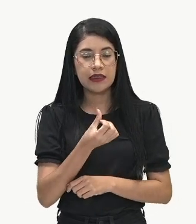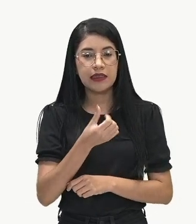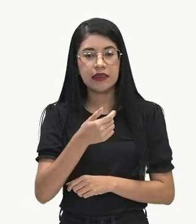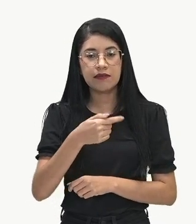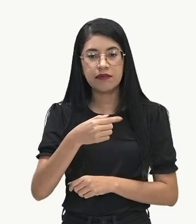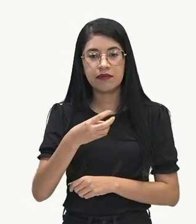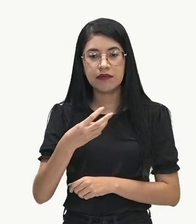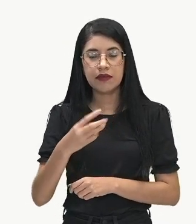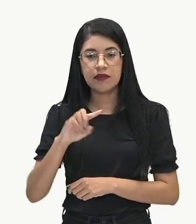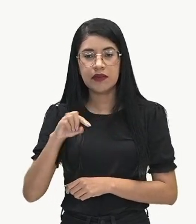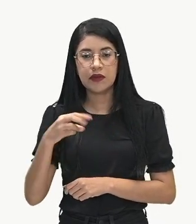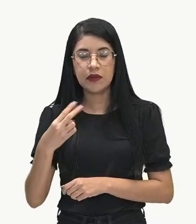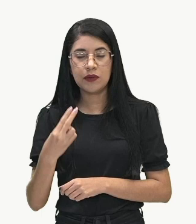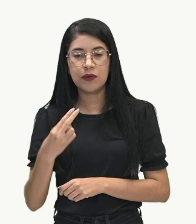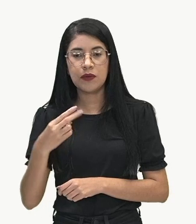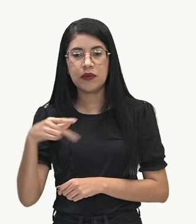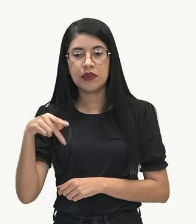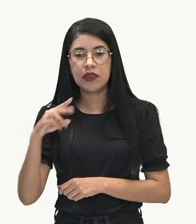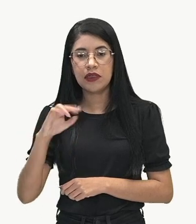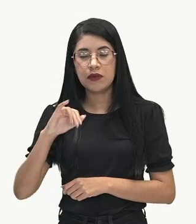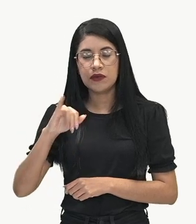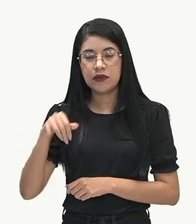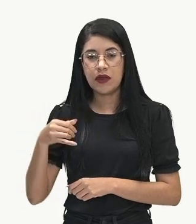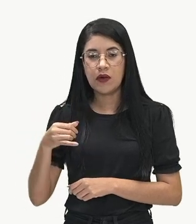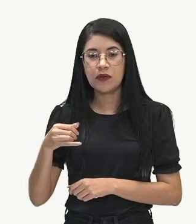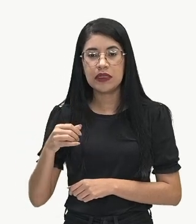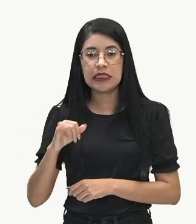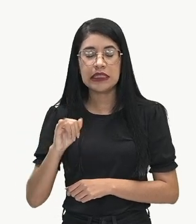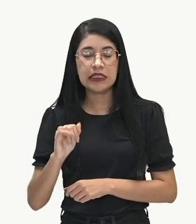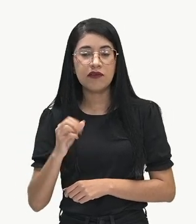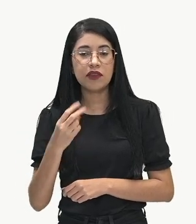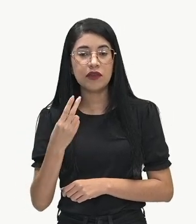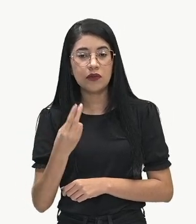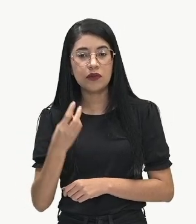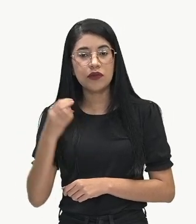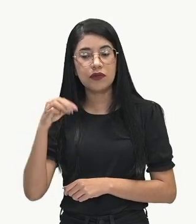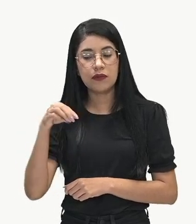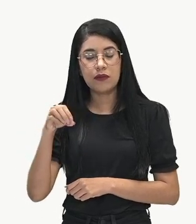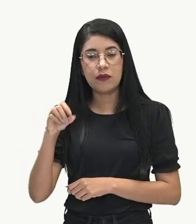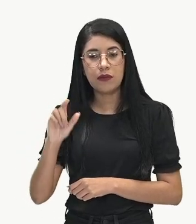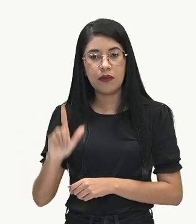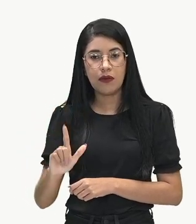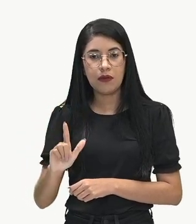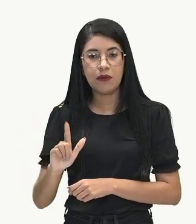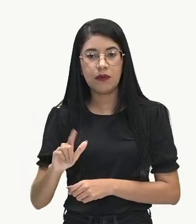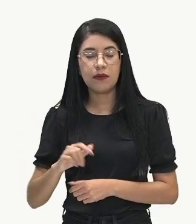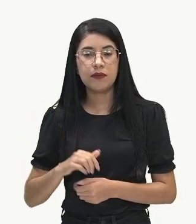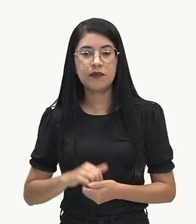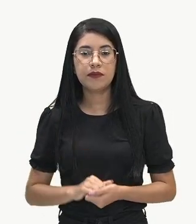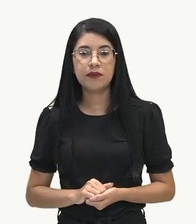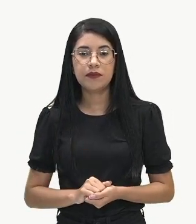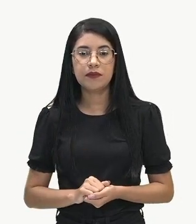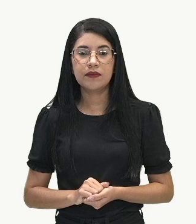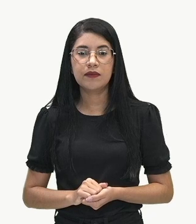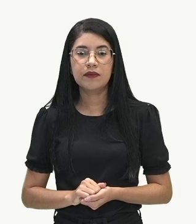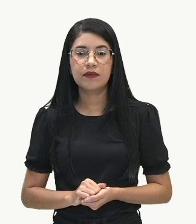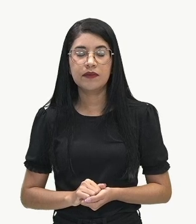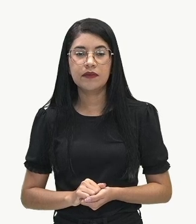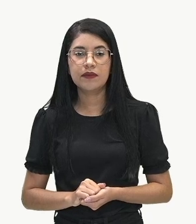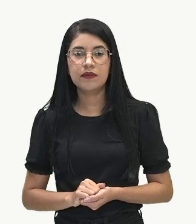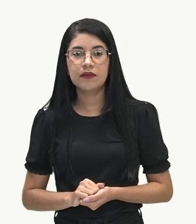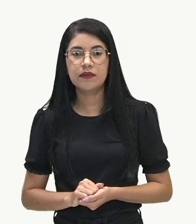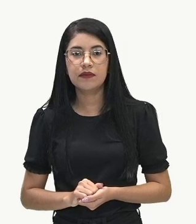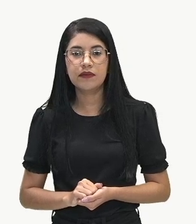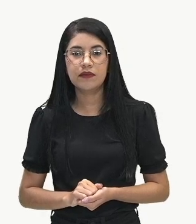673,2 kJ, isso para 2 mols de CH4,